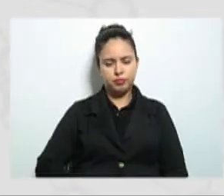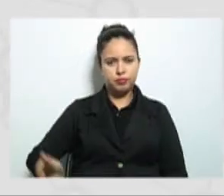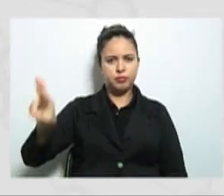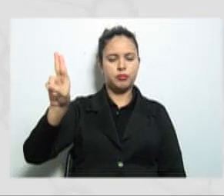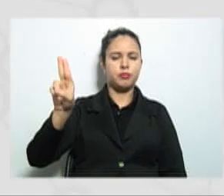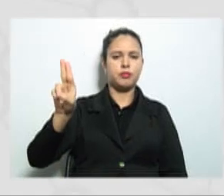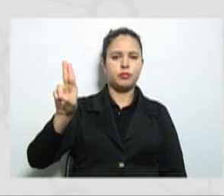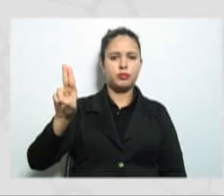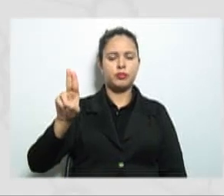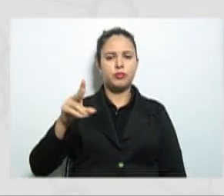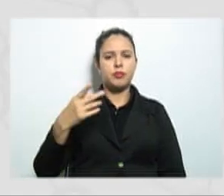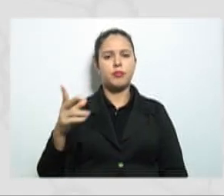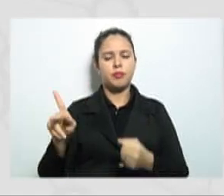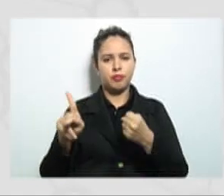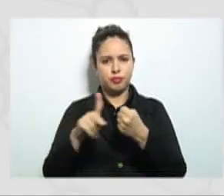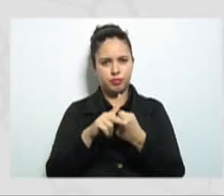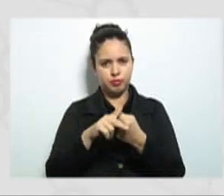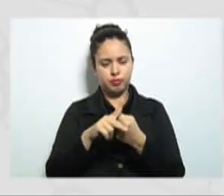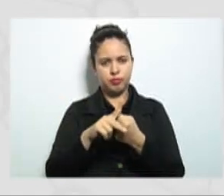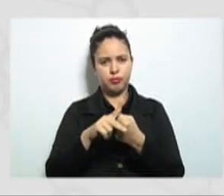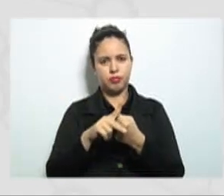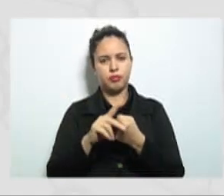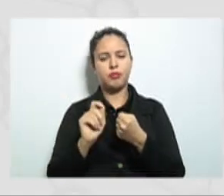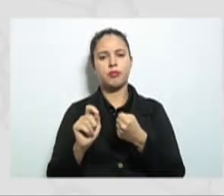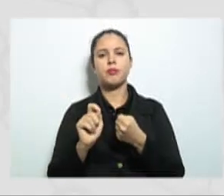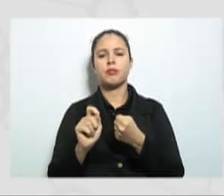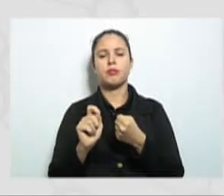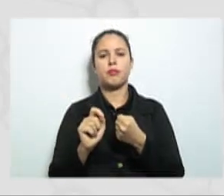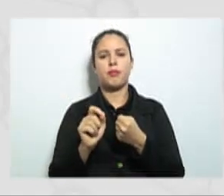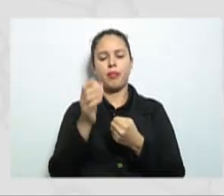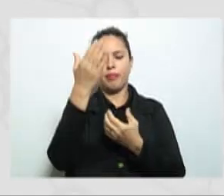o pronome de tratamento correto é Vossa